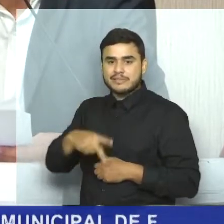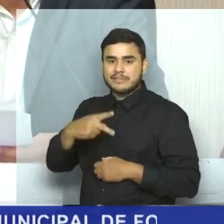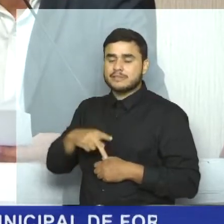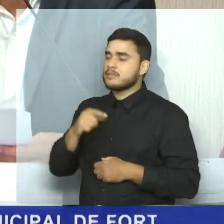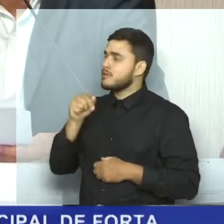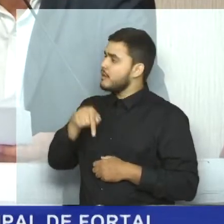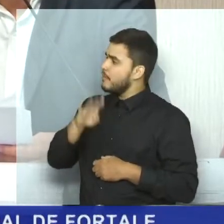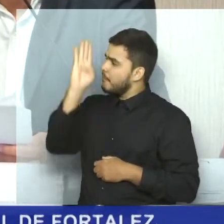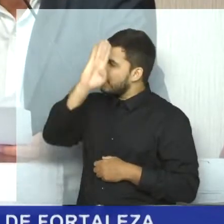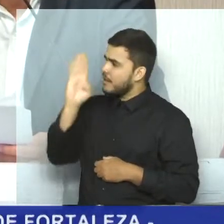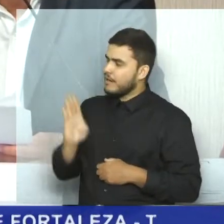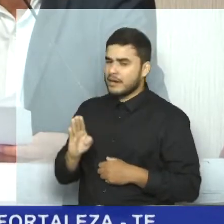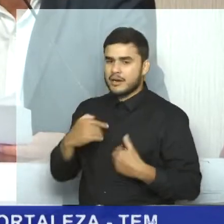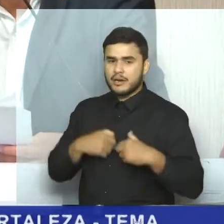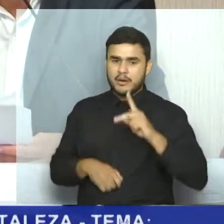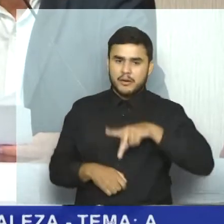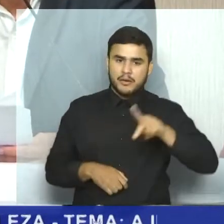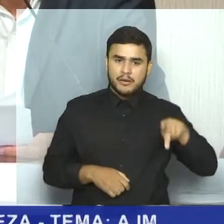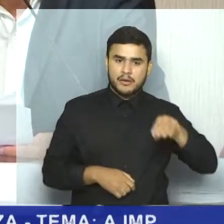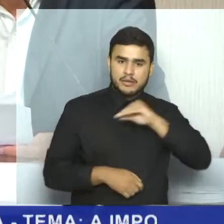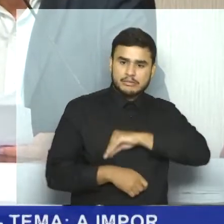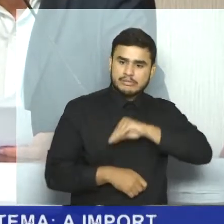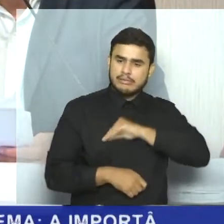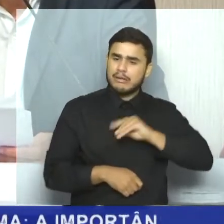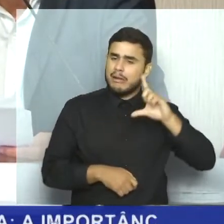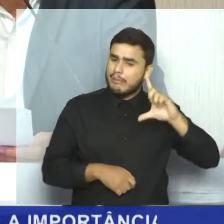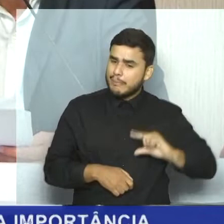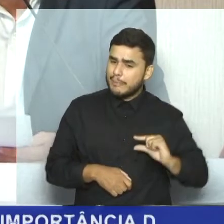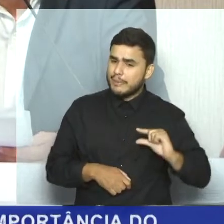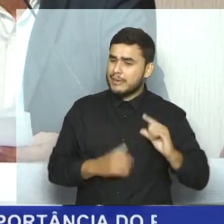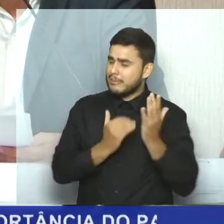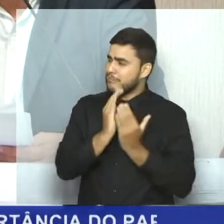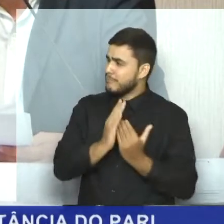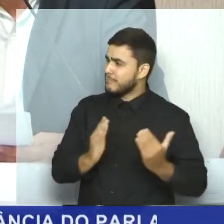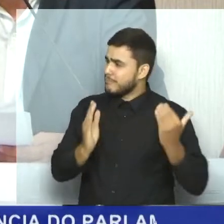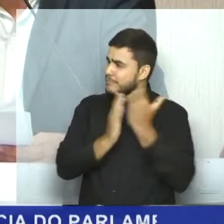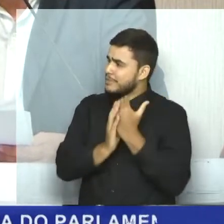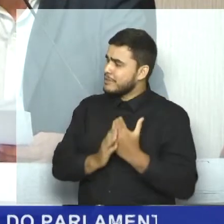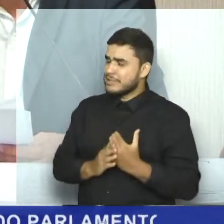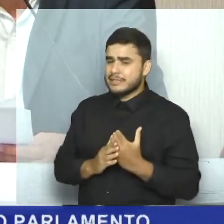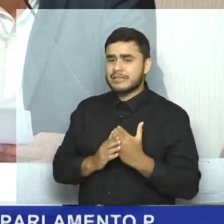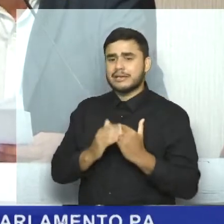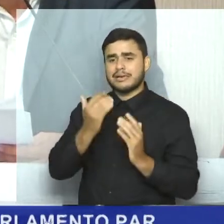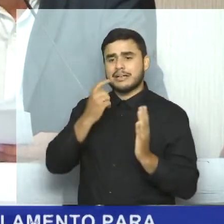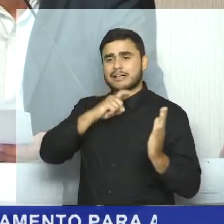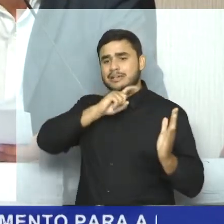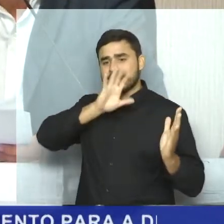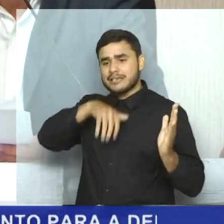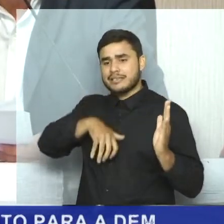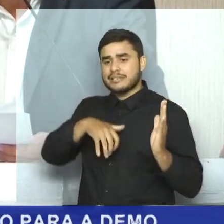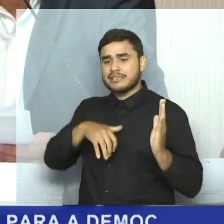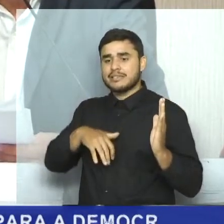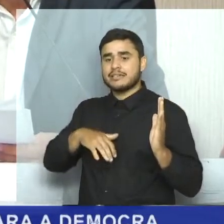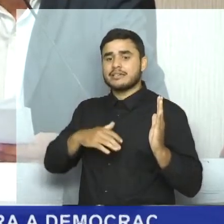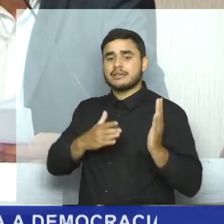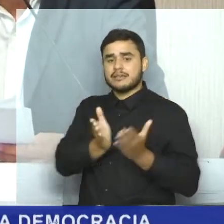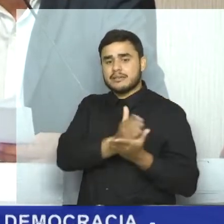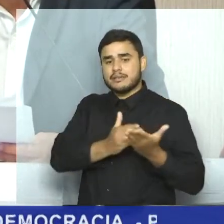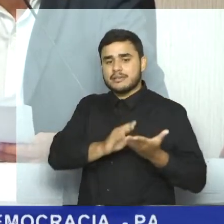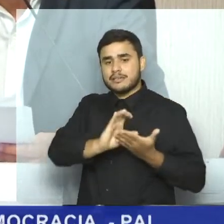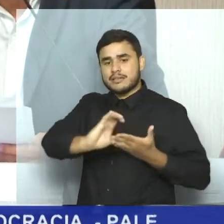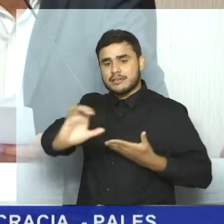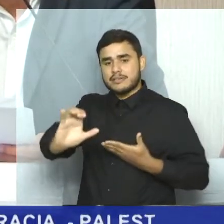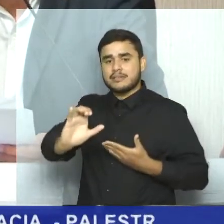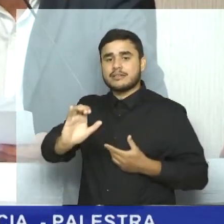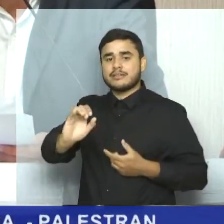onde o professor tem um baixo salário e que é, em em grande fatia